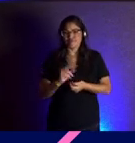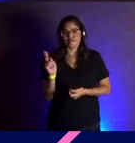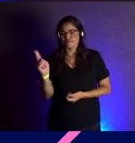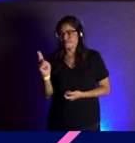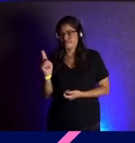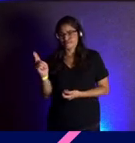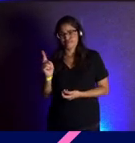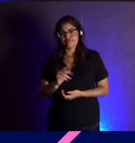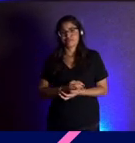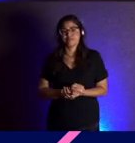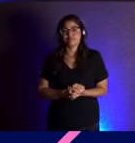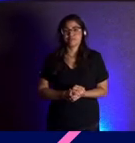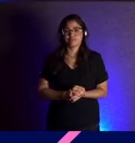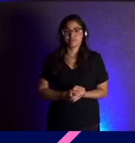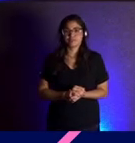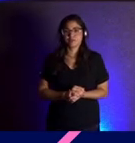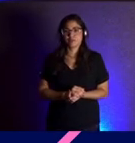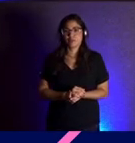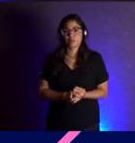Fernanda também por